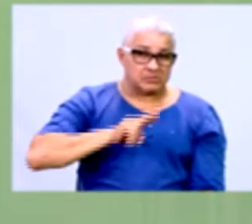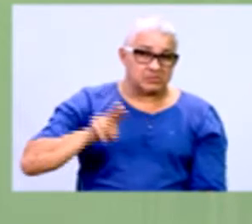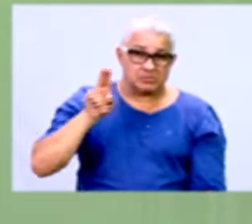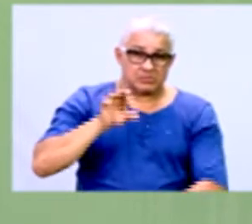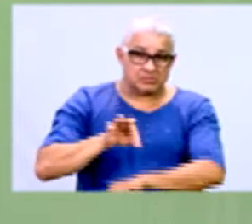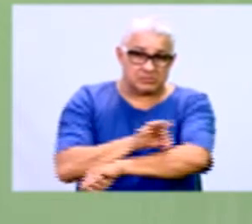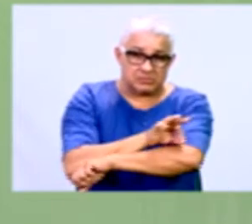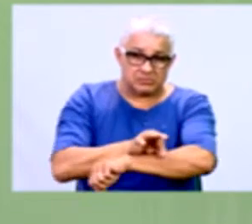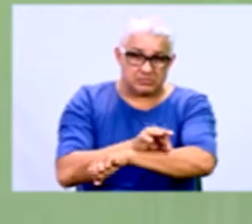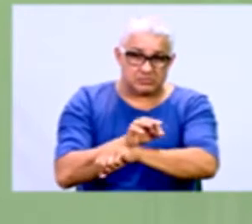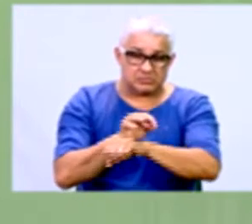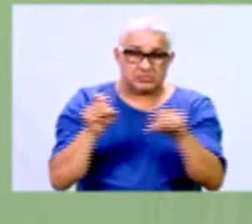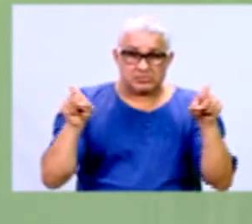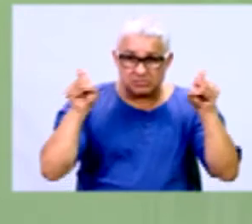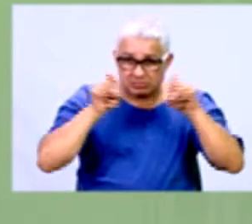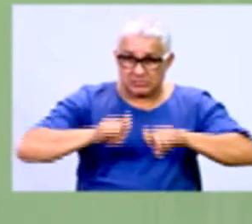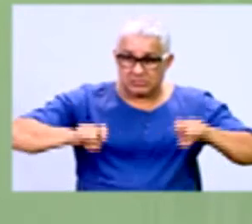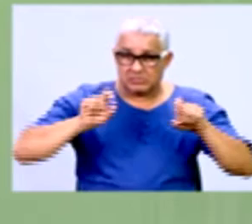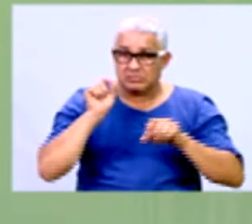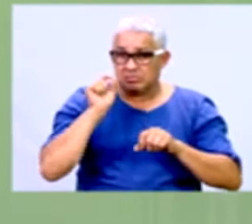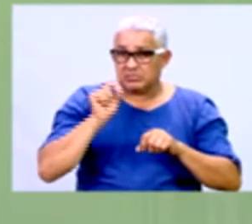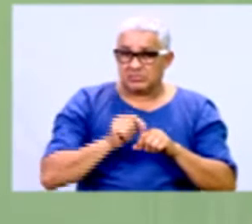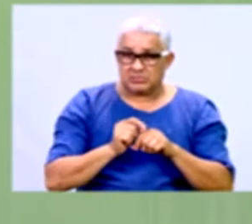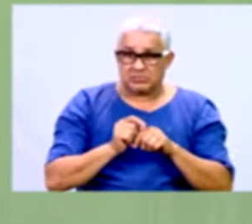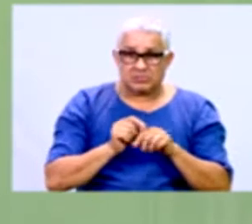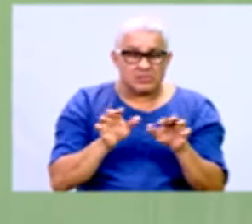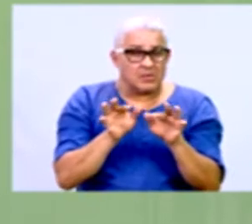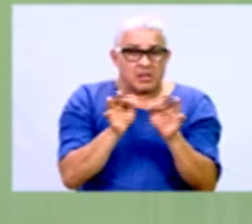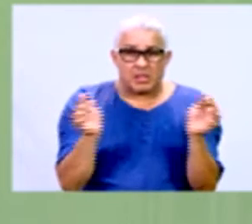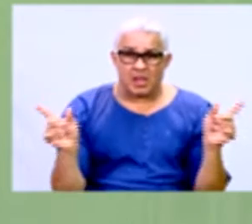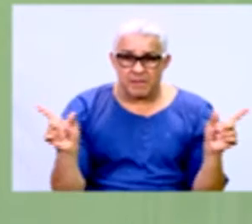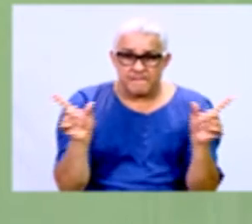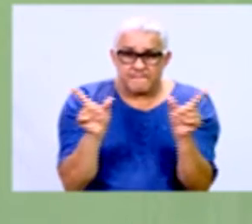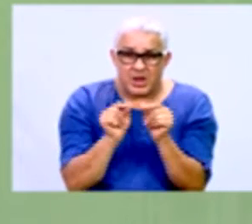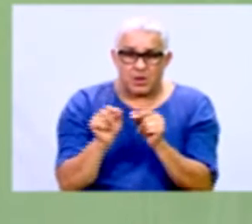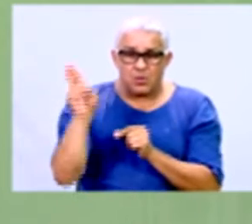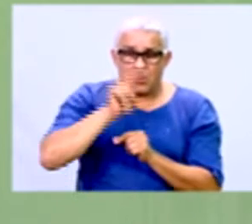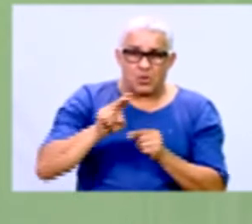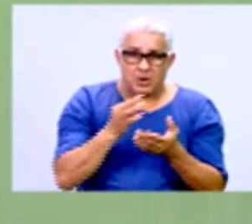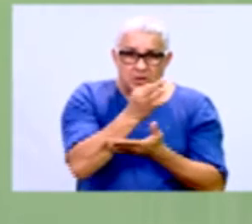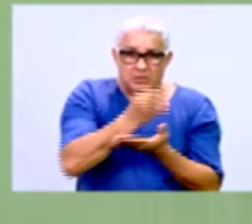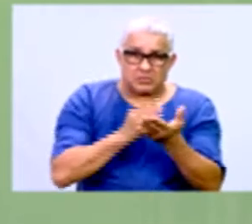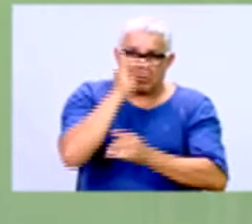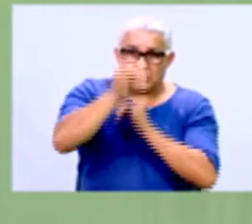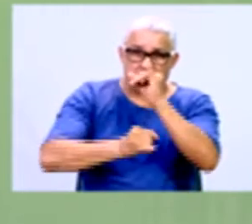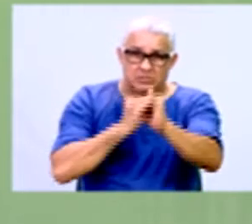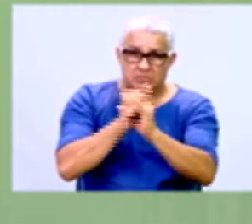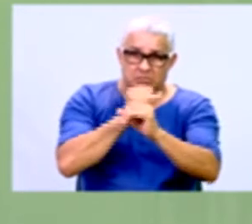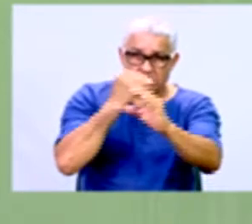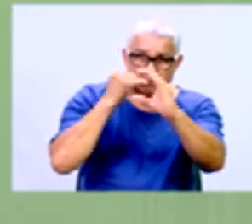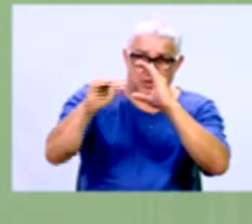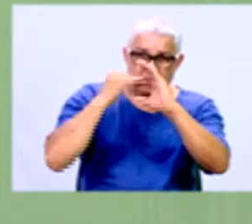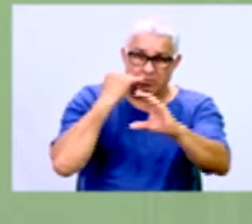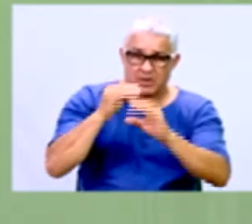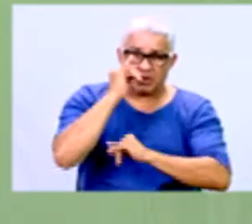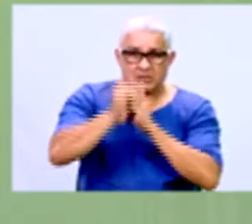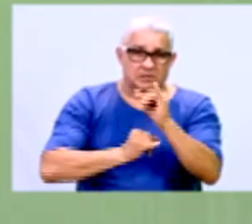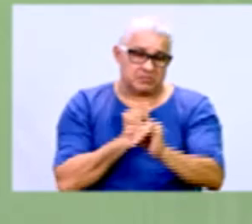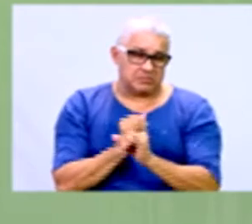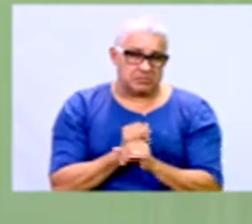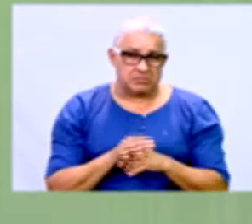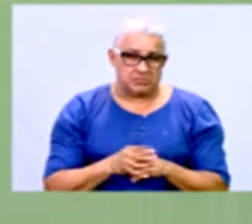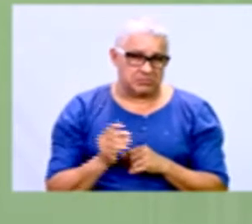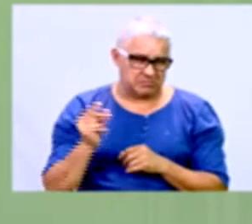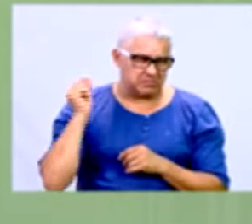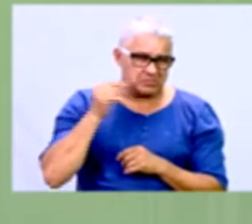de computadores, que faz o quê? Simplifica a utilização de transferência de texto pela internet, né? Internet ali da época